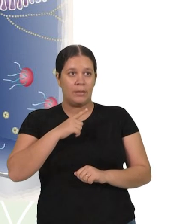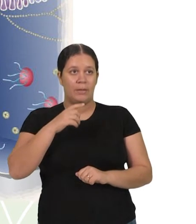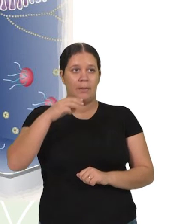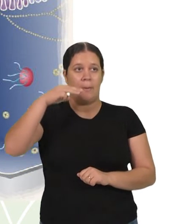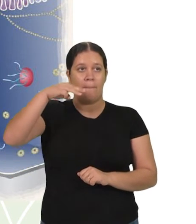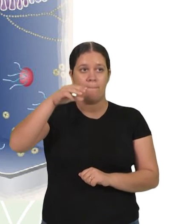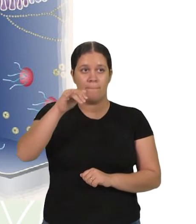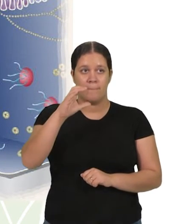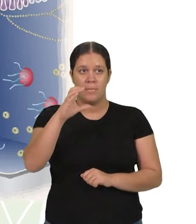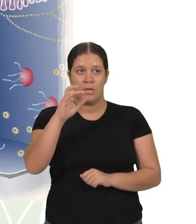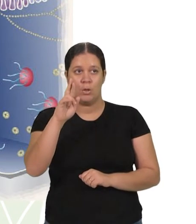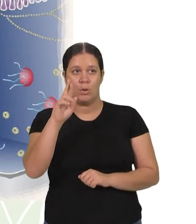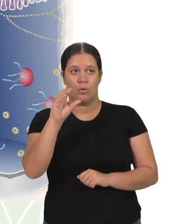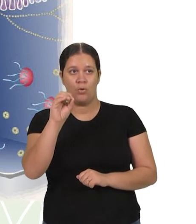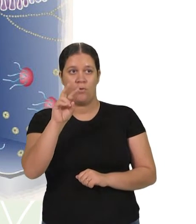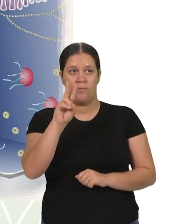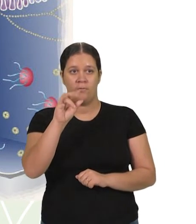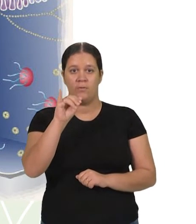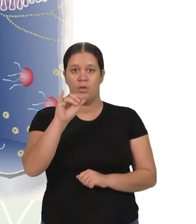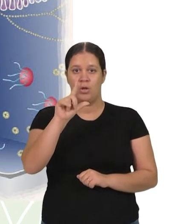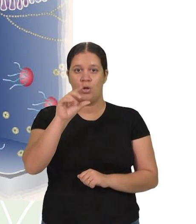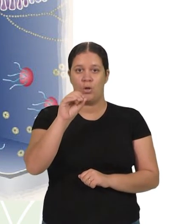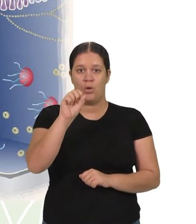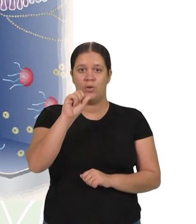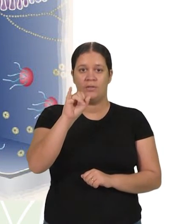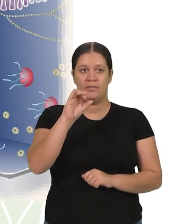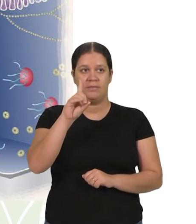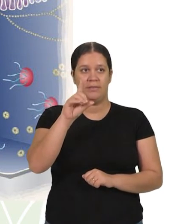desmossomos, tem microvilosidades, né, que são